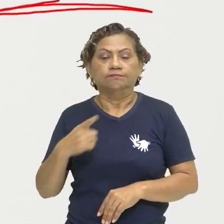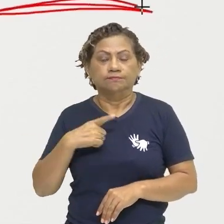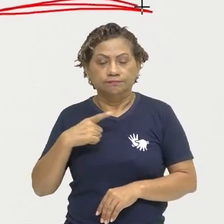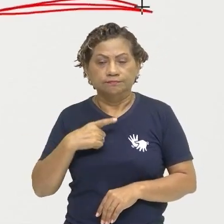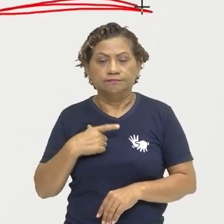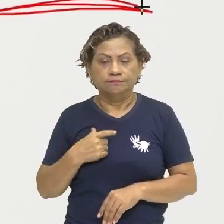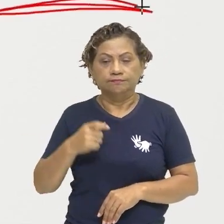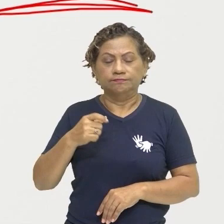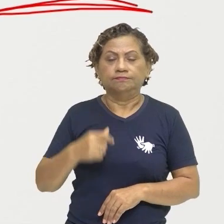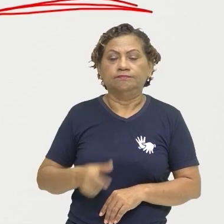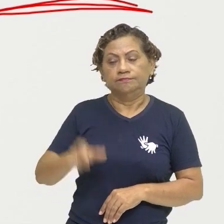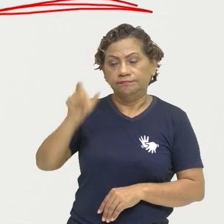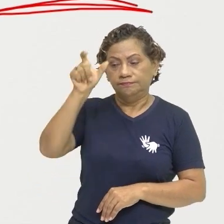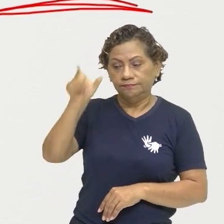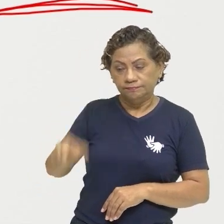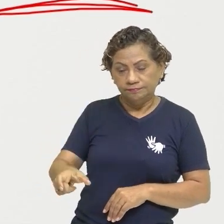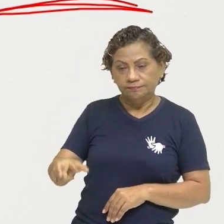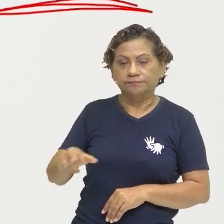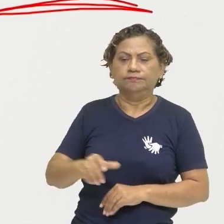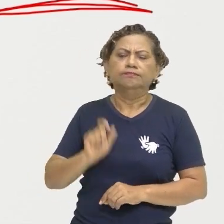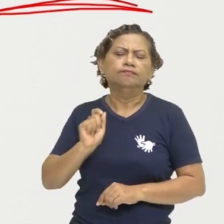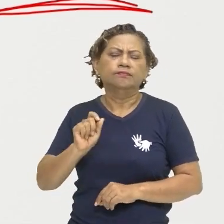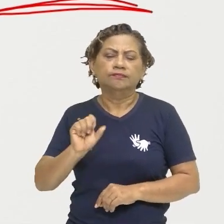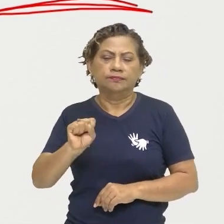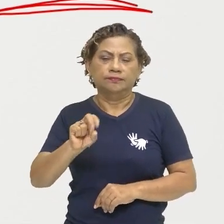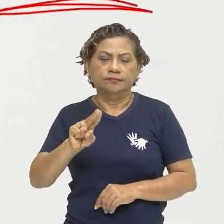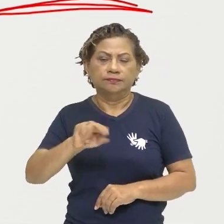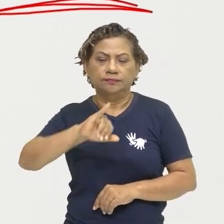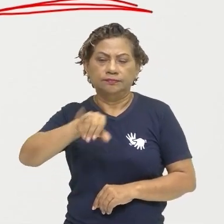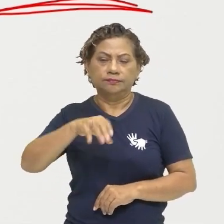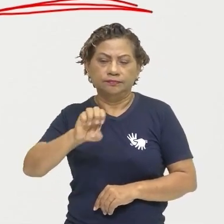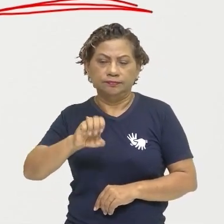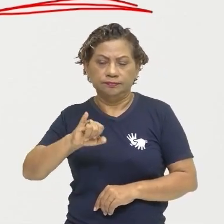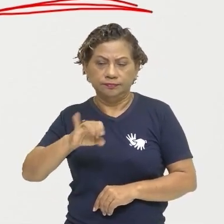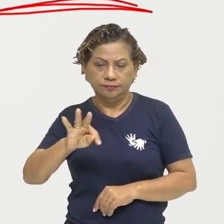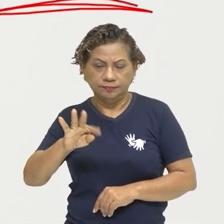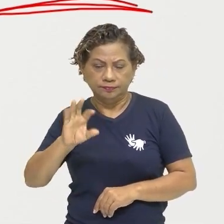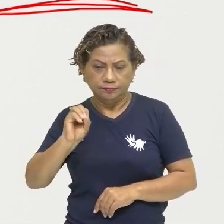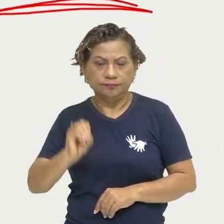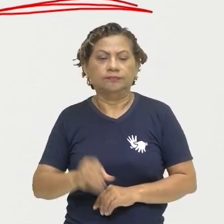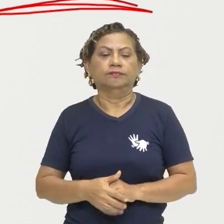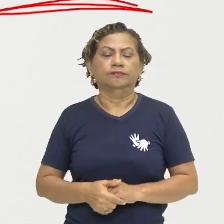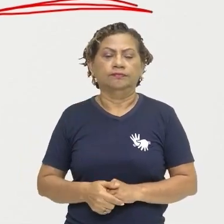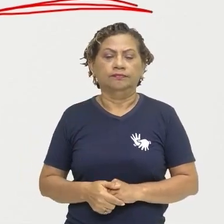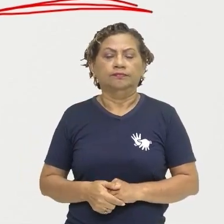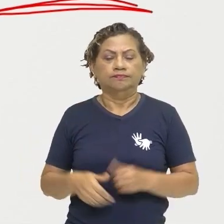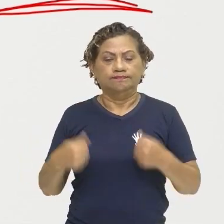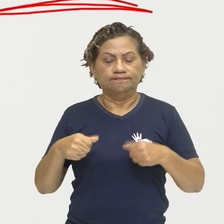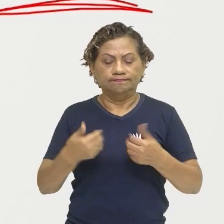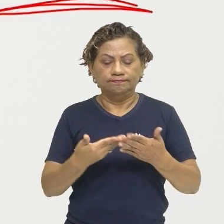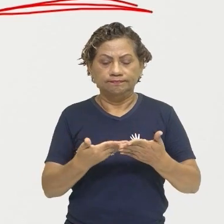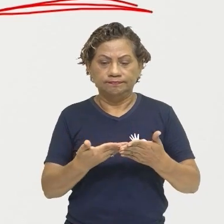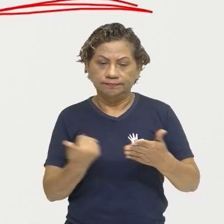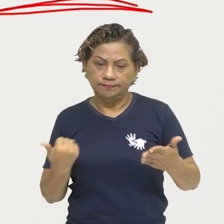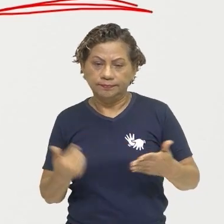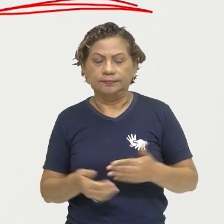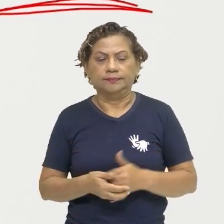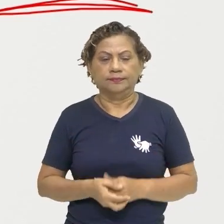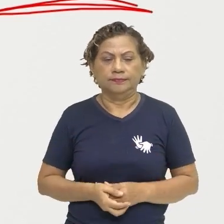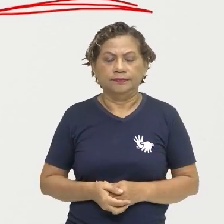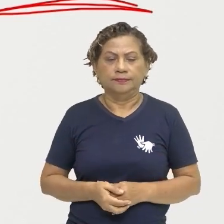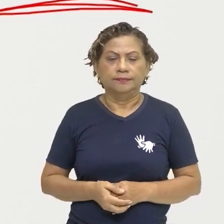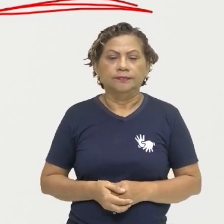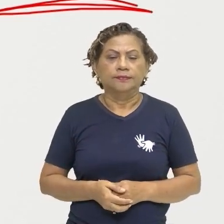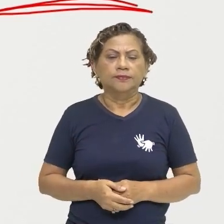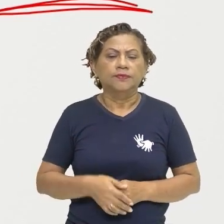E aí eu preciso entender o que é o sujeito. O sujeito é o ser que pratica ou sofre a ação verbal. Eu tenho que separar. O rapaz nem se